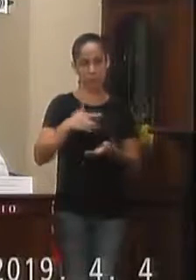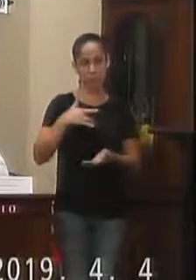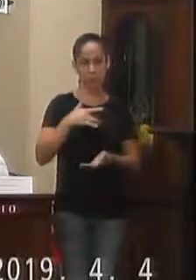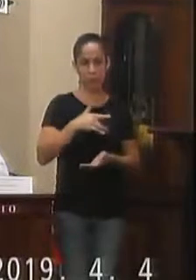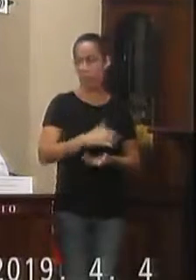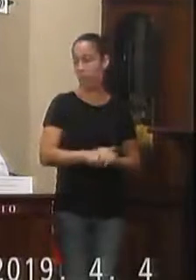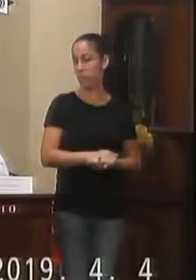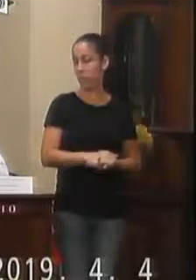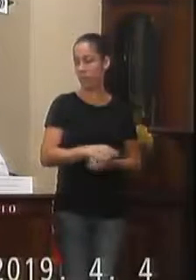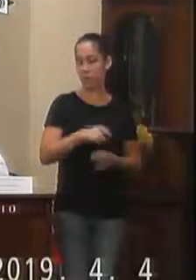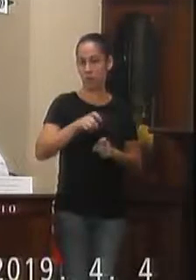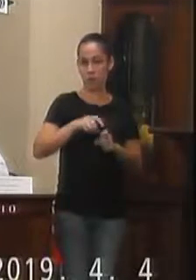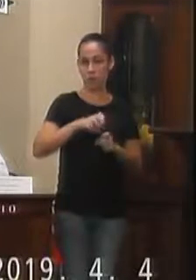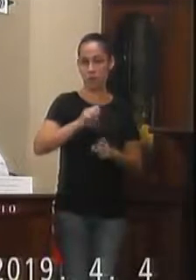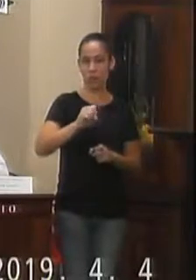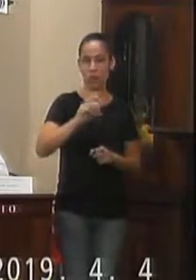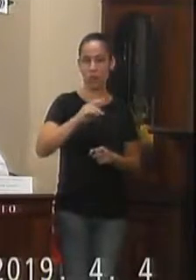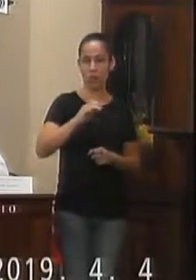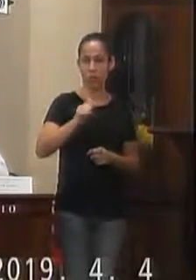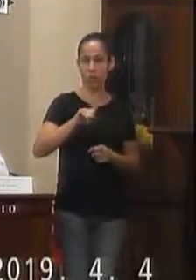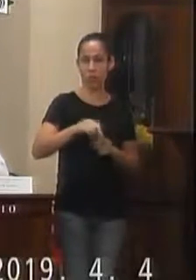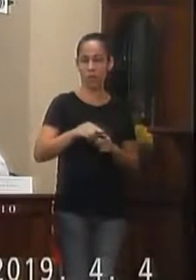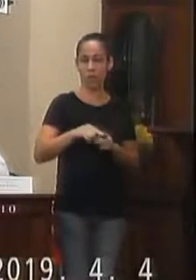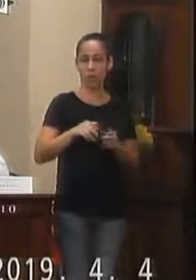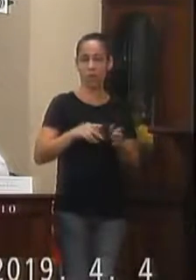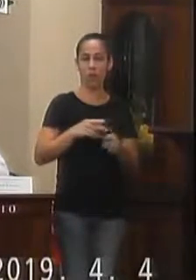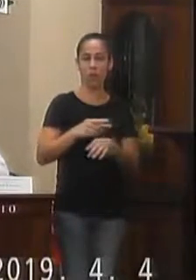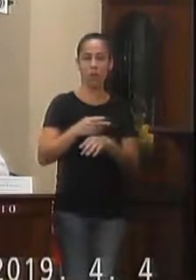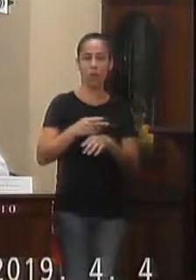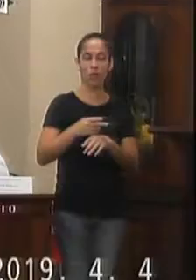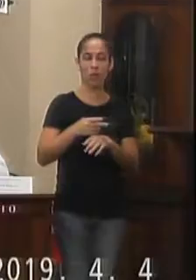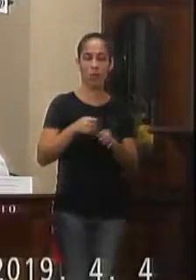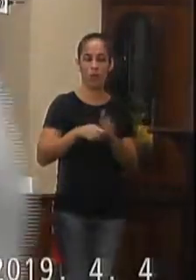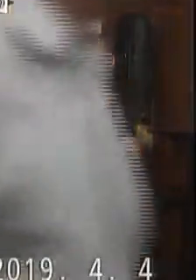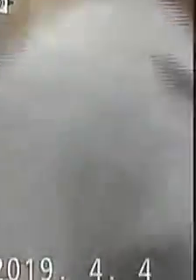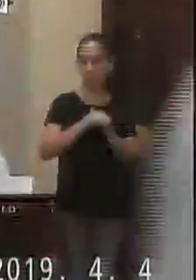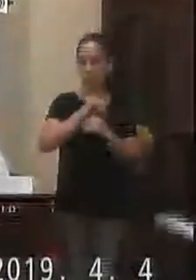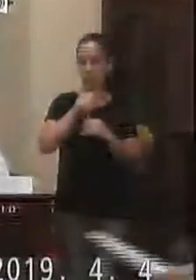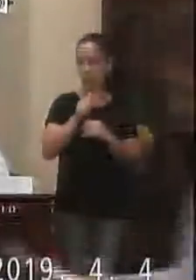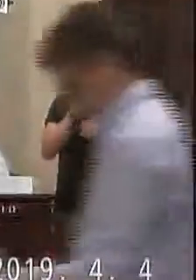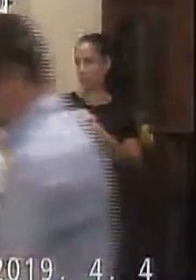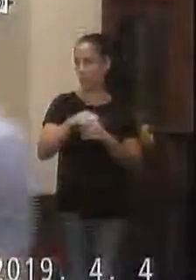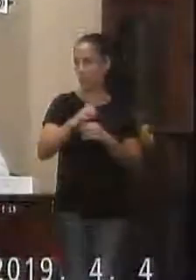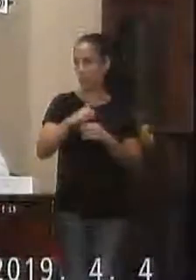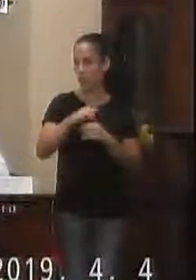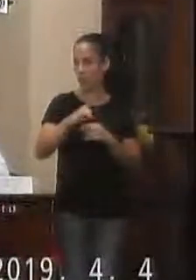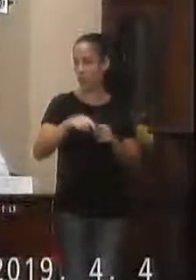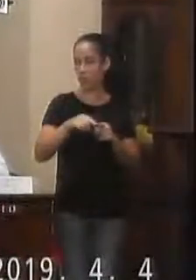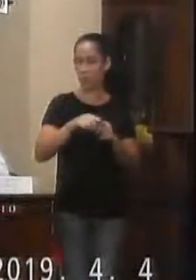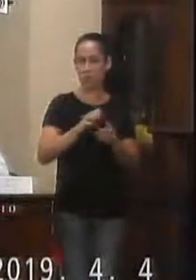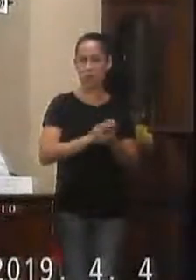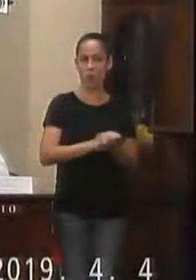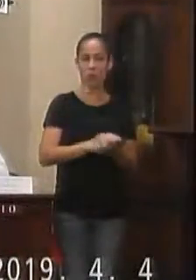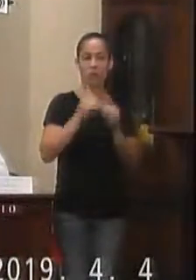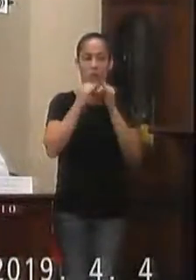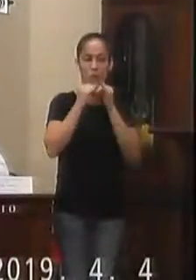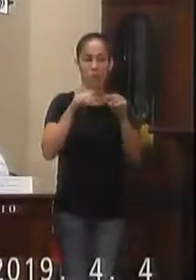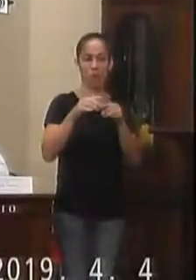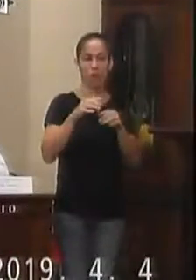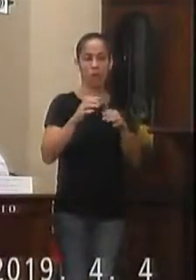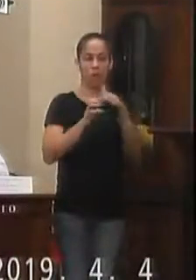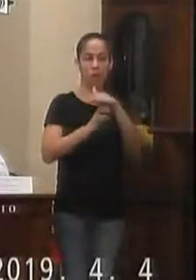municipal de saúde, doutora Soraya Furtado da Graça, e à procuradora municipal, doutora Jaqueline Magalhães dos Santos, bem como a notificação à empresa